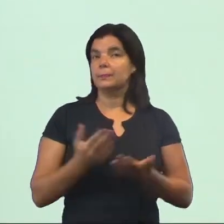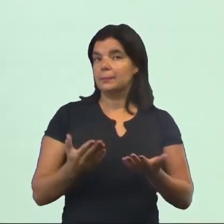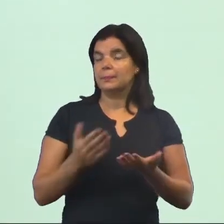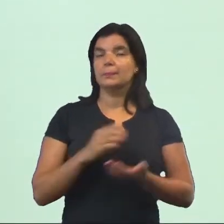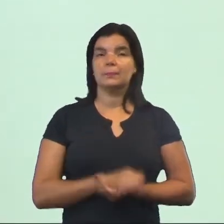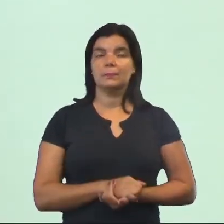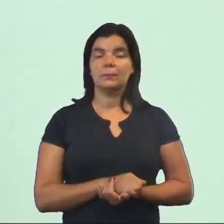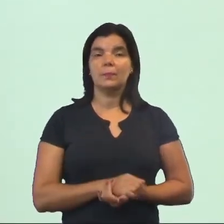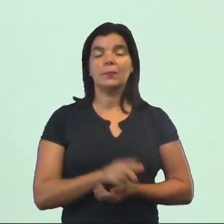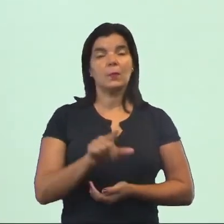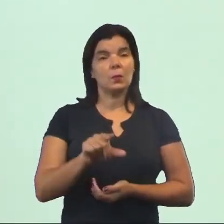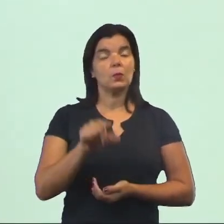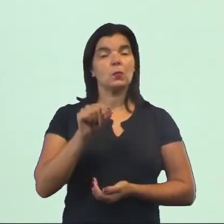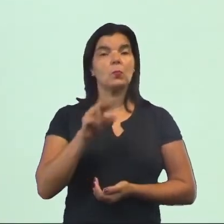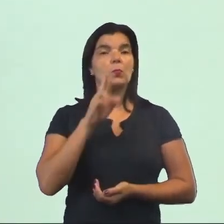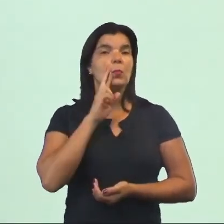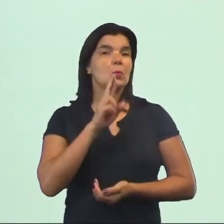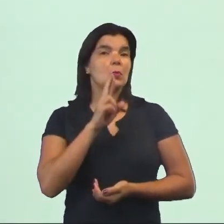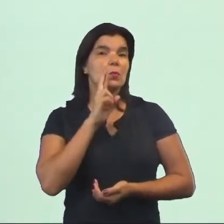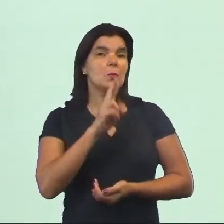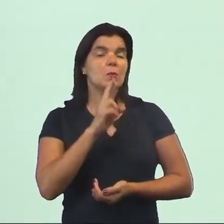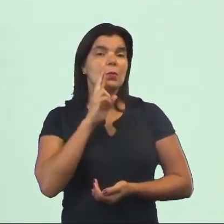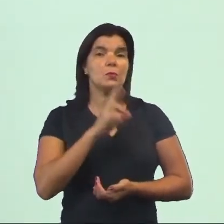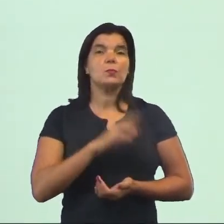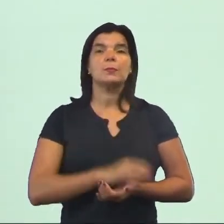Então, são algumas opções para responder